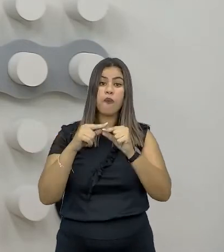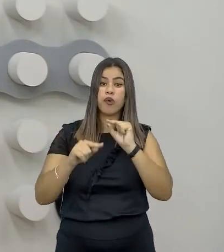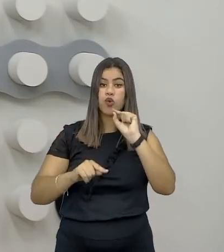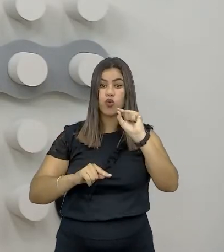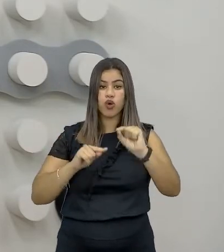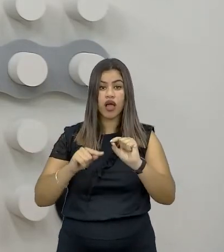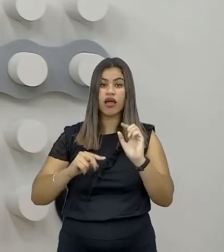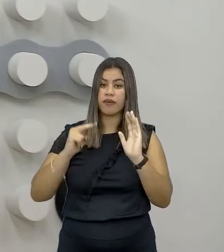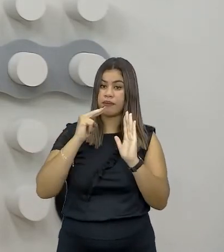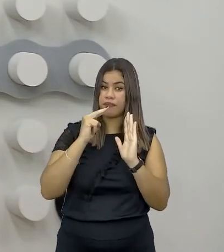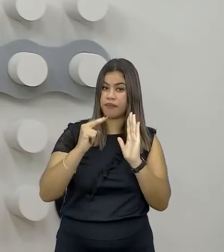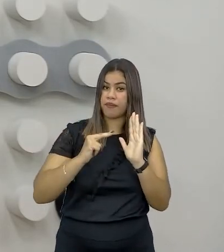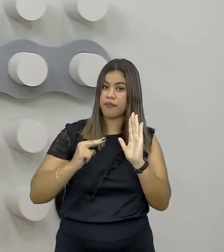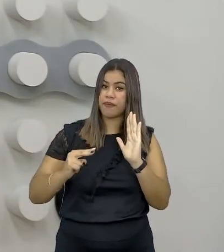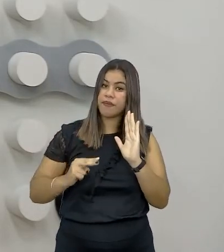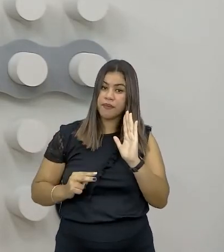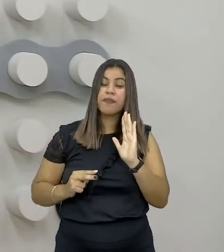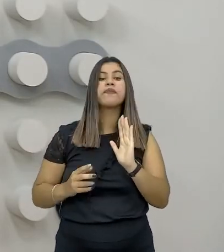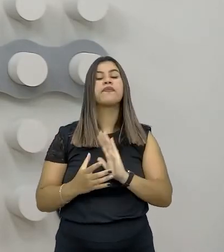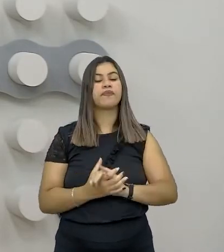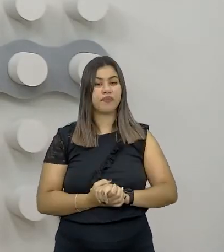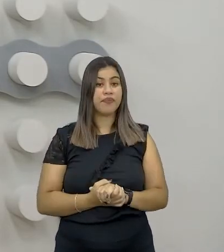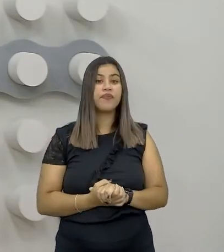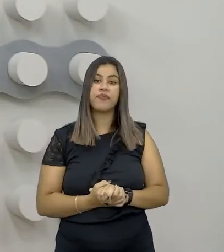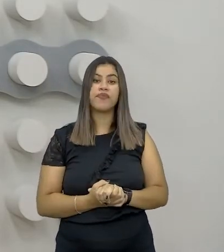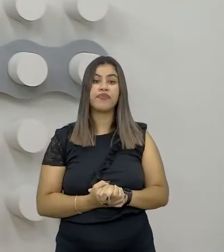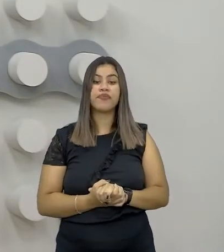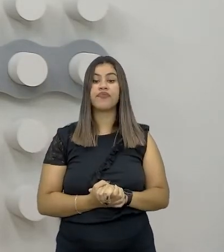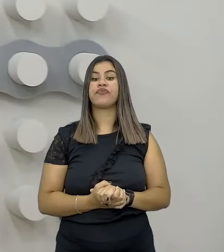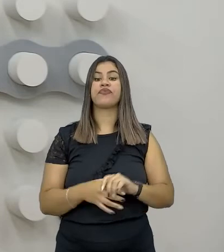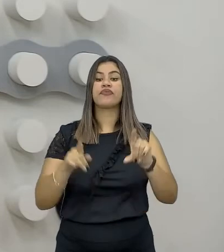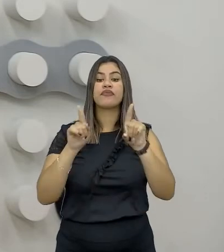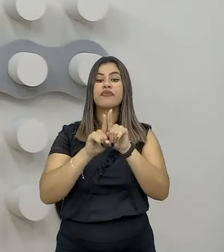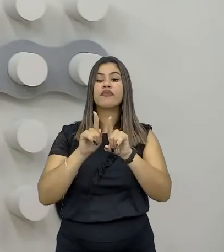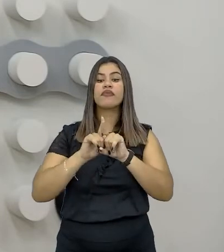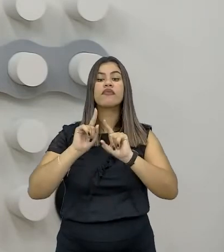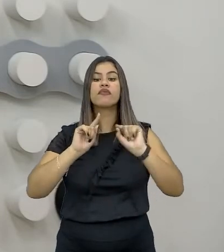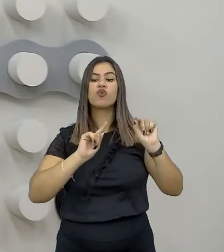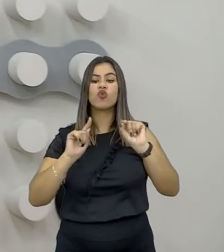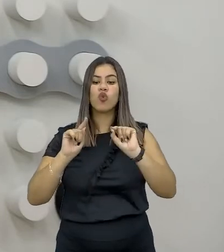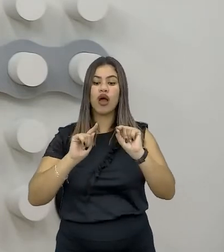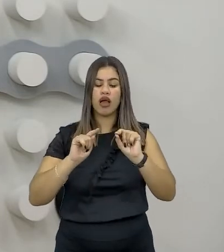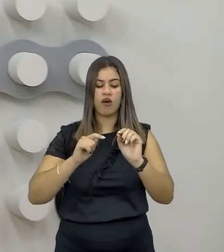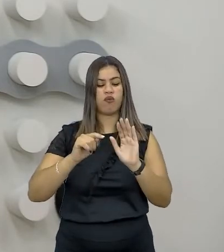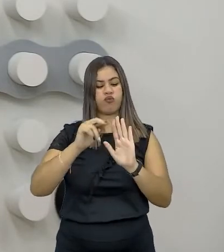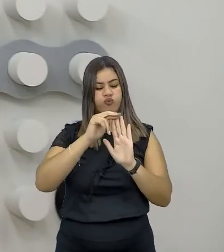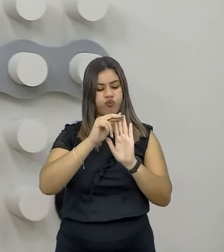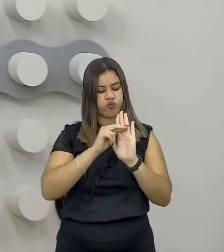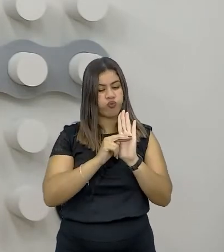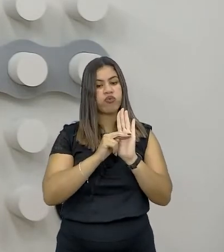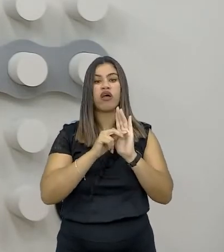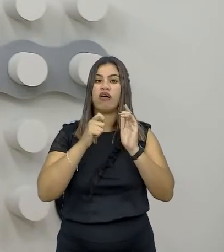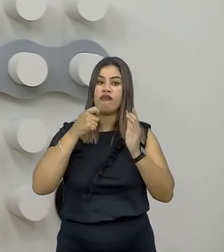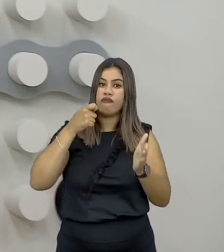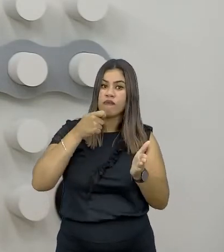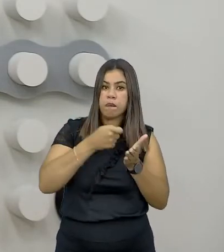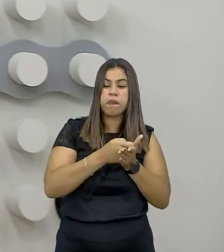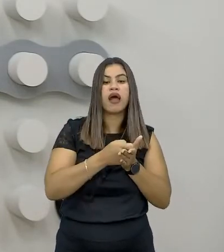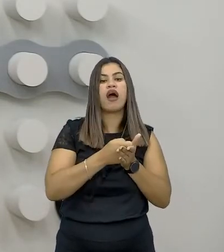A leitura, demanda um procedimento rigoroso, né, no sentido da